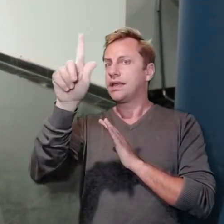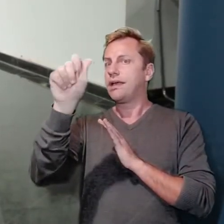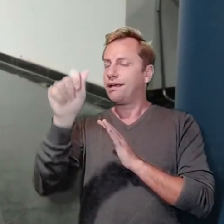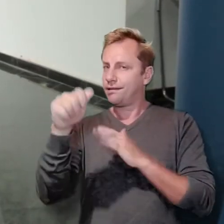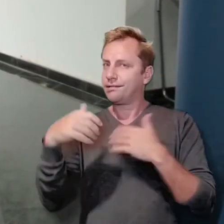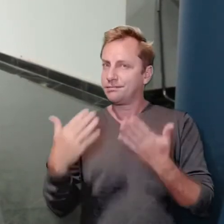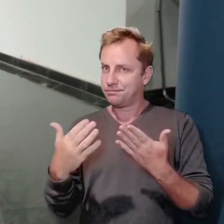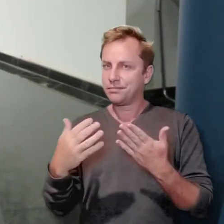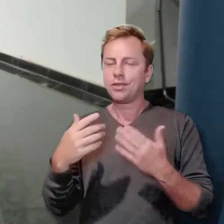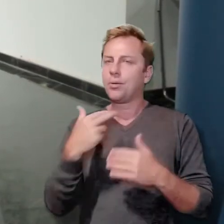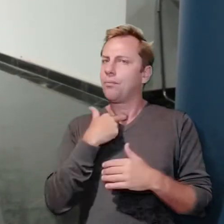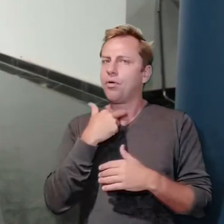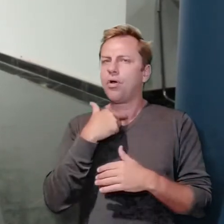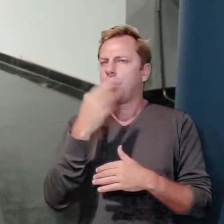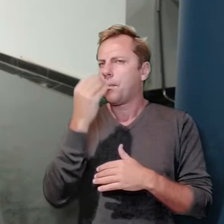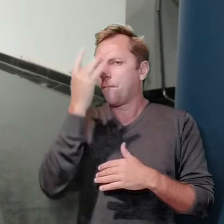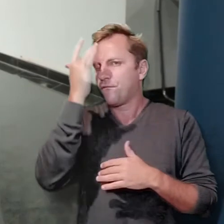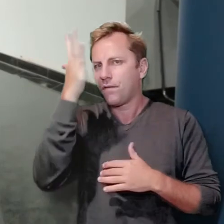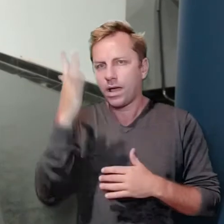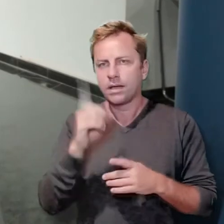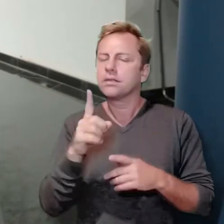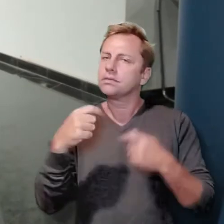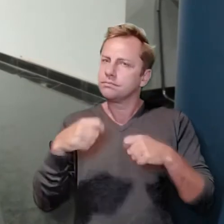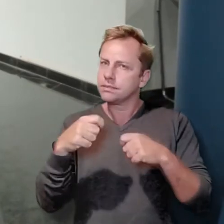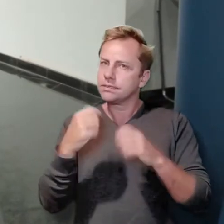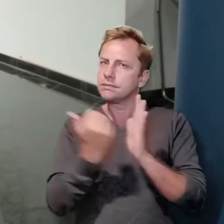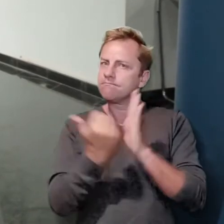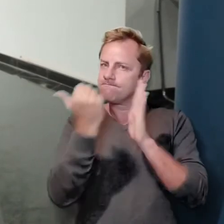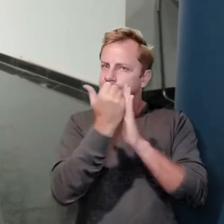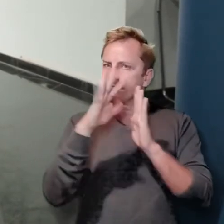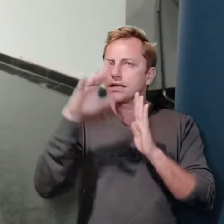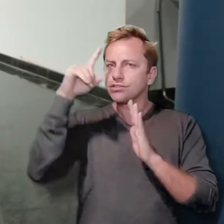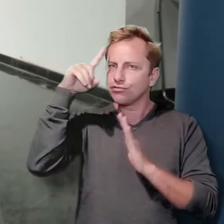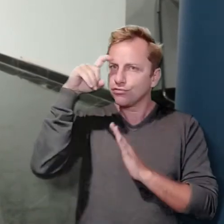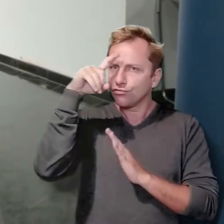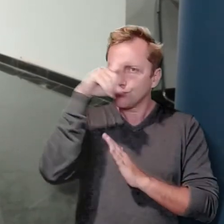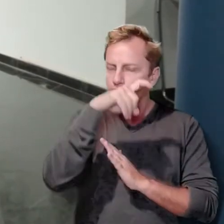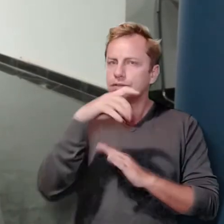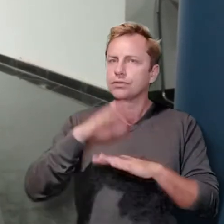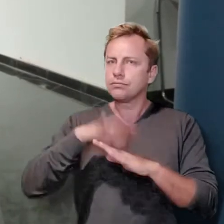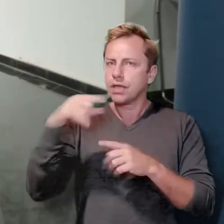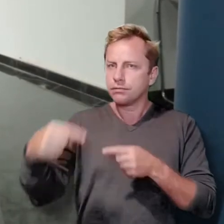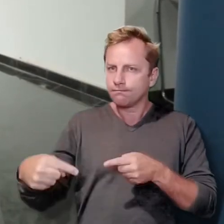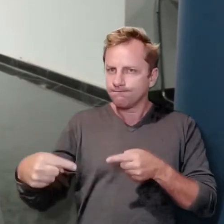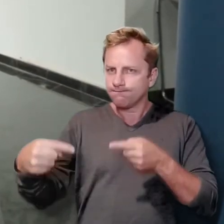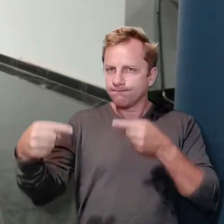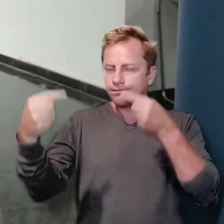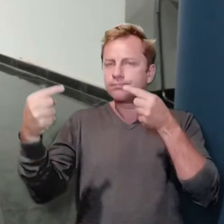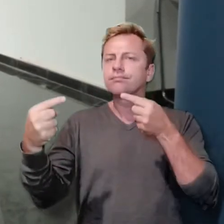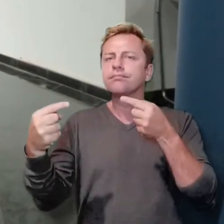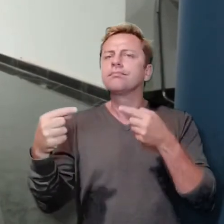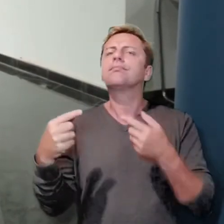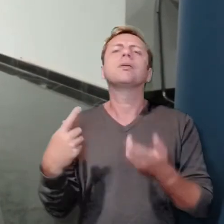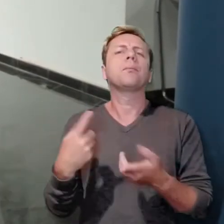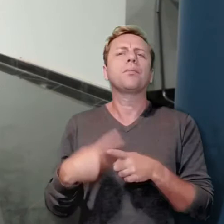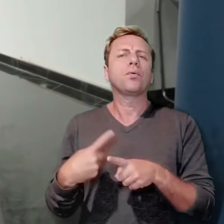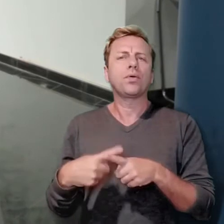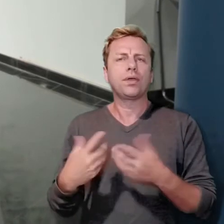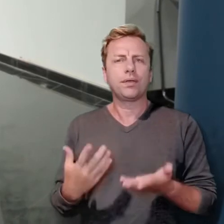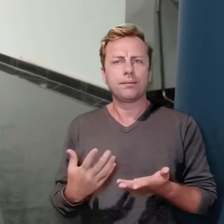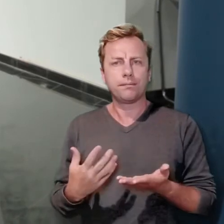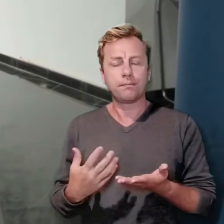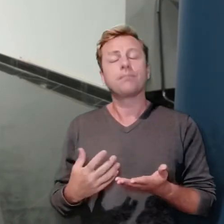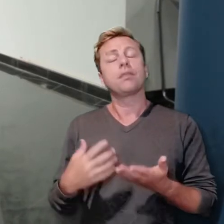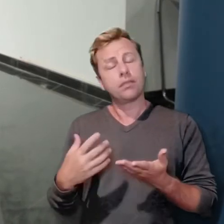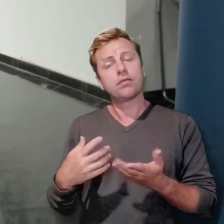também muito fácil. Você pode tentar algo um pouquinho mais difícil, que seja um pouco mais desafiador. Para quê? Para